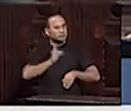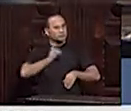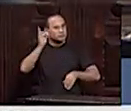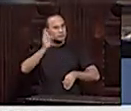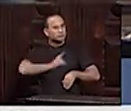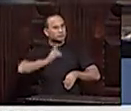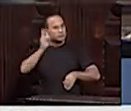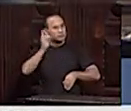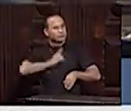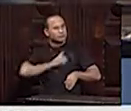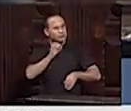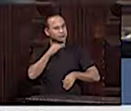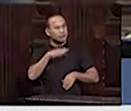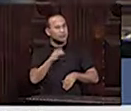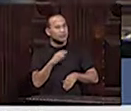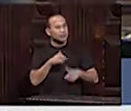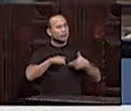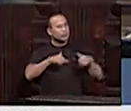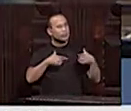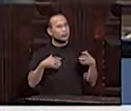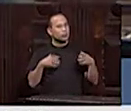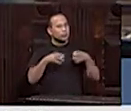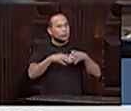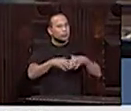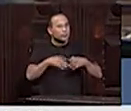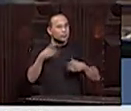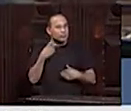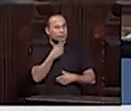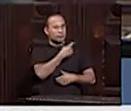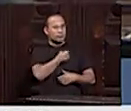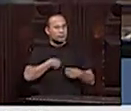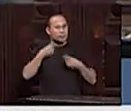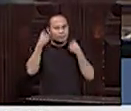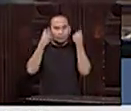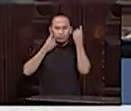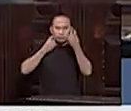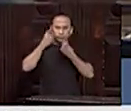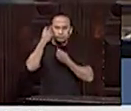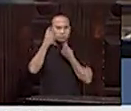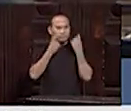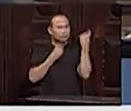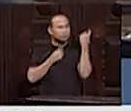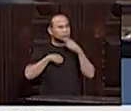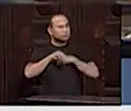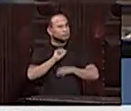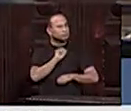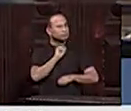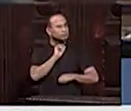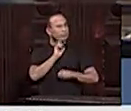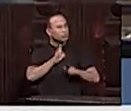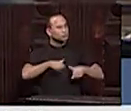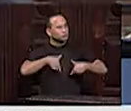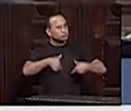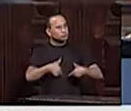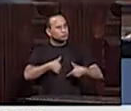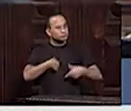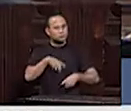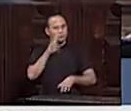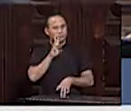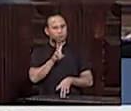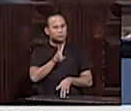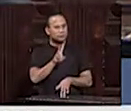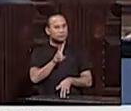Sindicato de Trabalhadores do setor de perfumaria, preocupados com a possibilidade